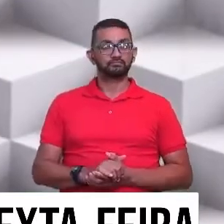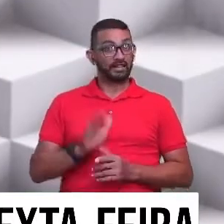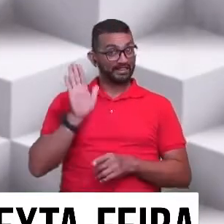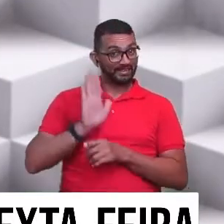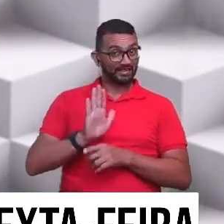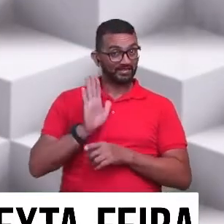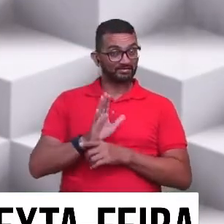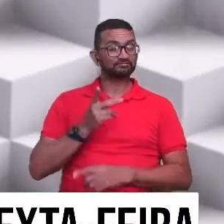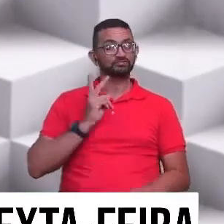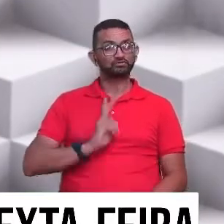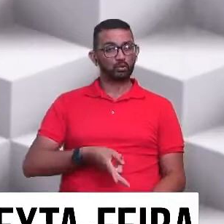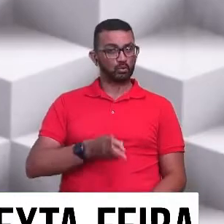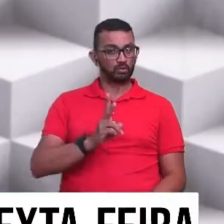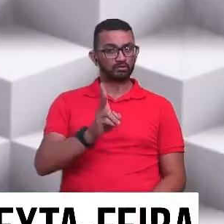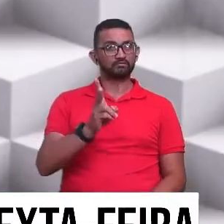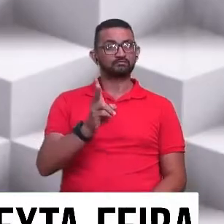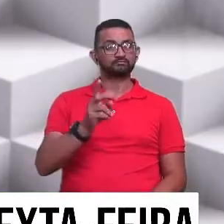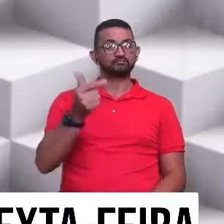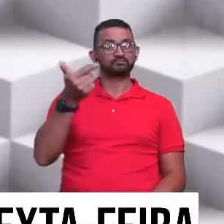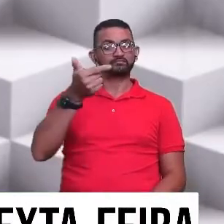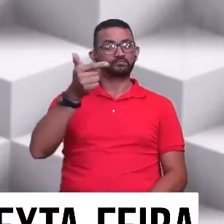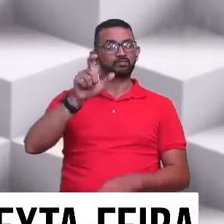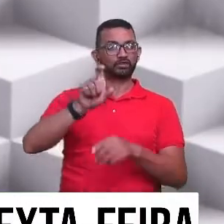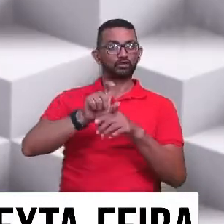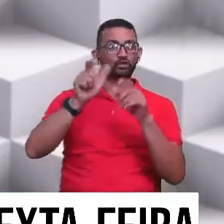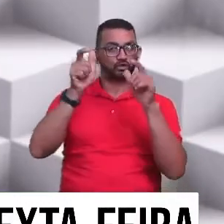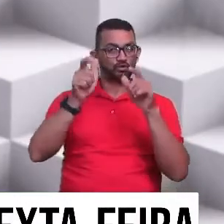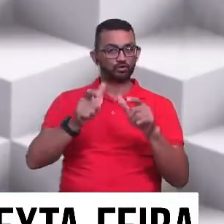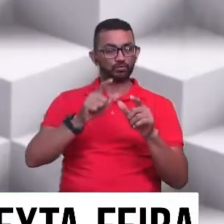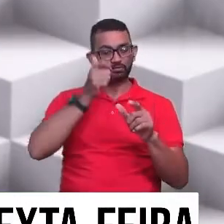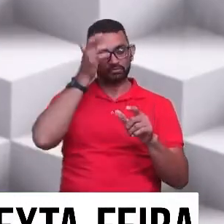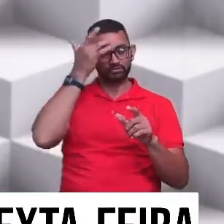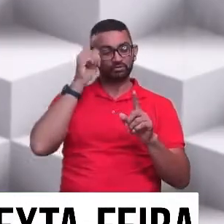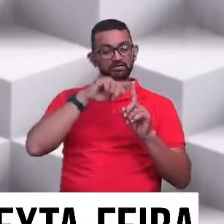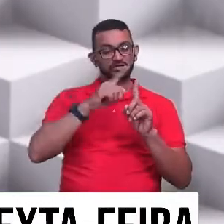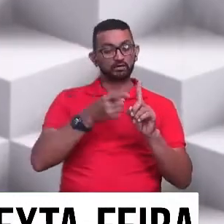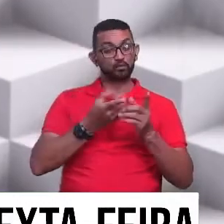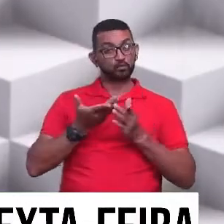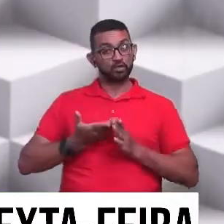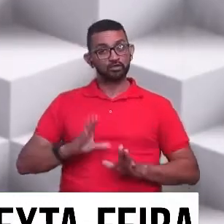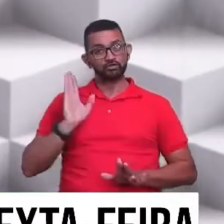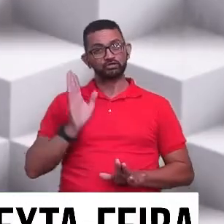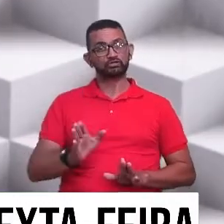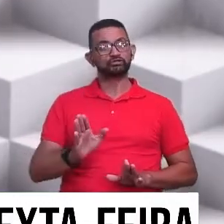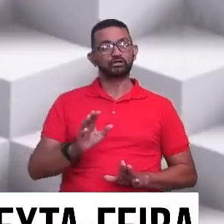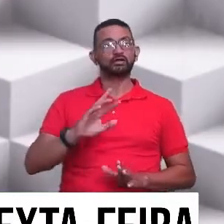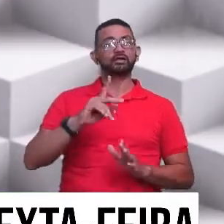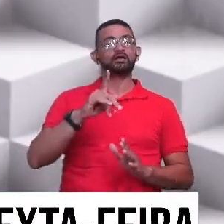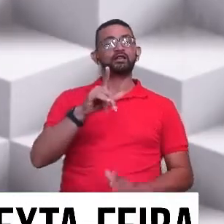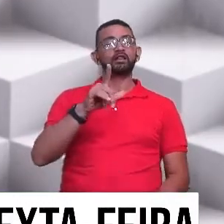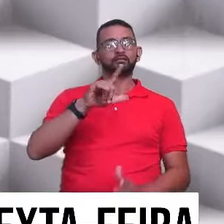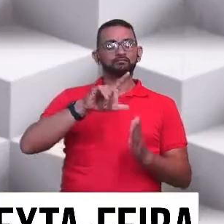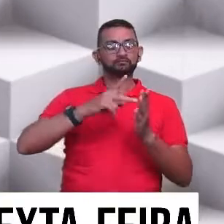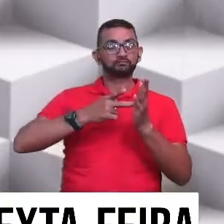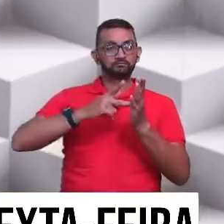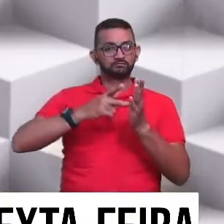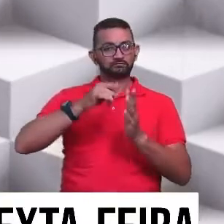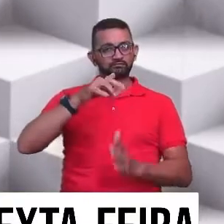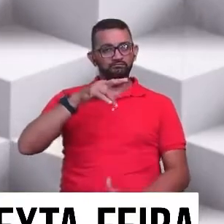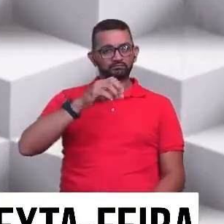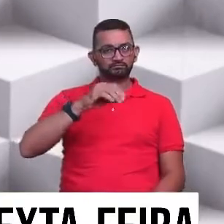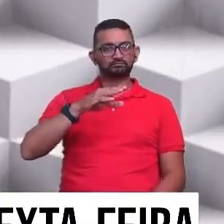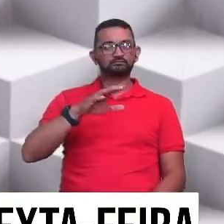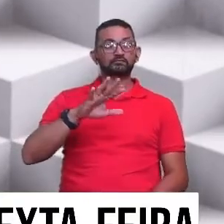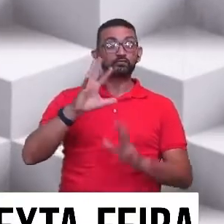16horas também continua a vacinação em segunda dose para grávidas e puérperas na loja maçônica Lauro Tupinambá